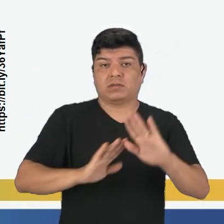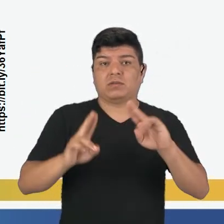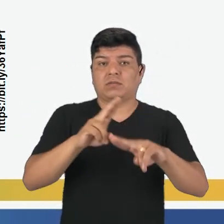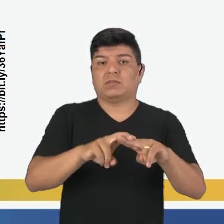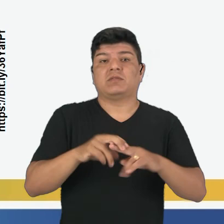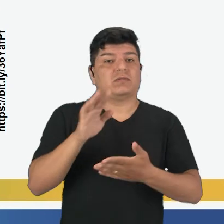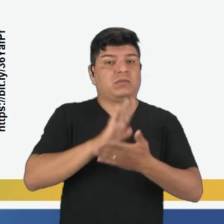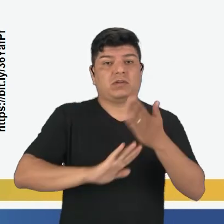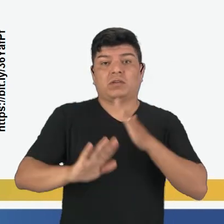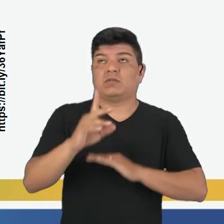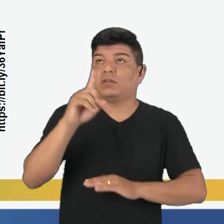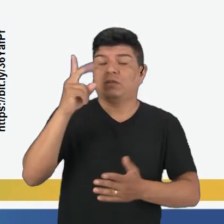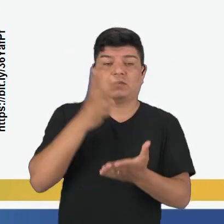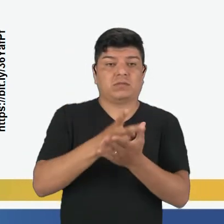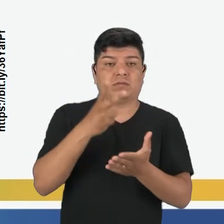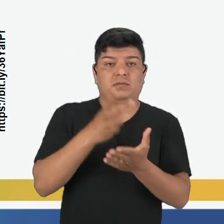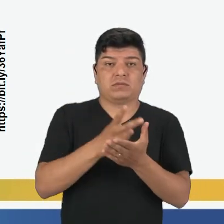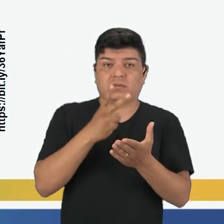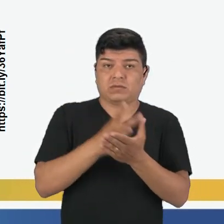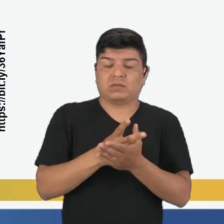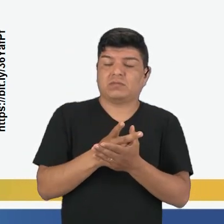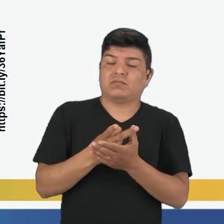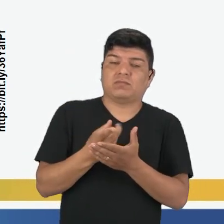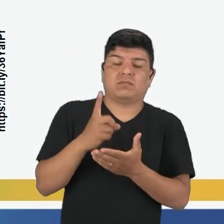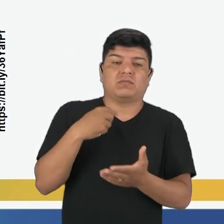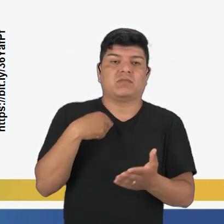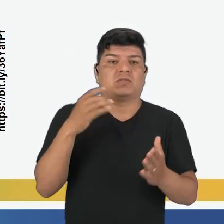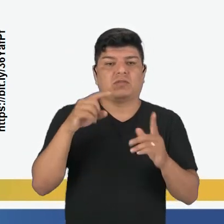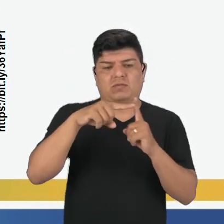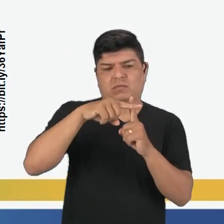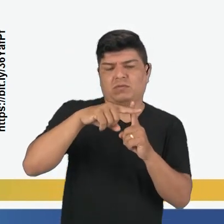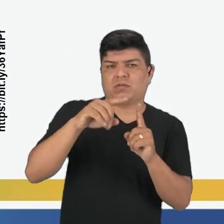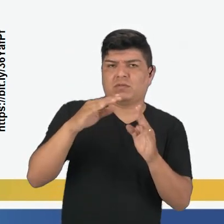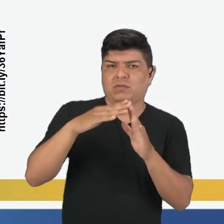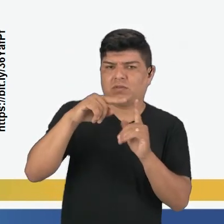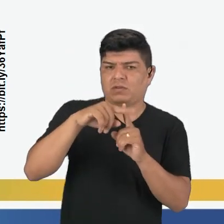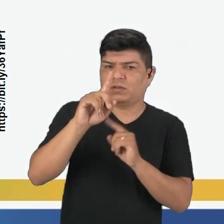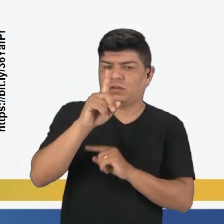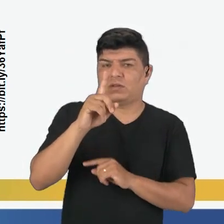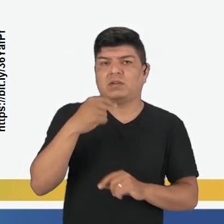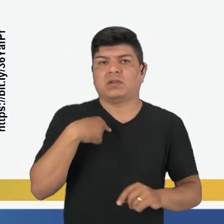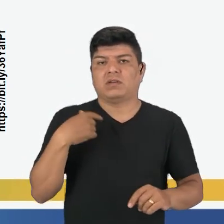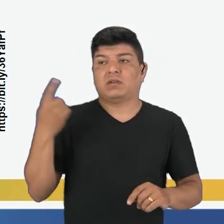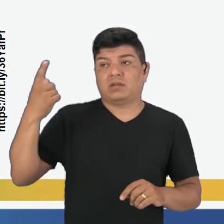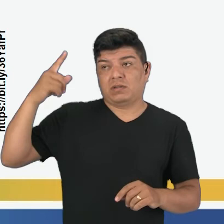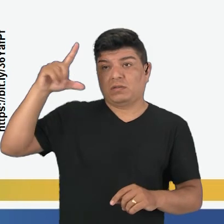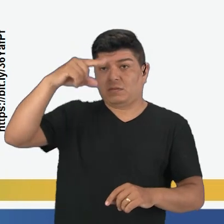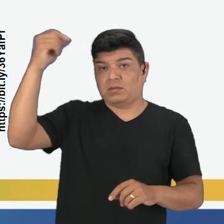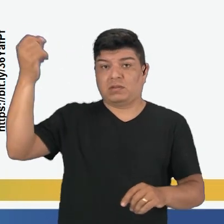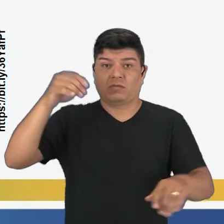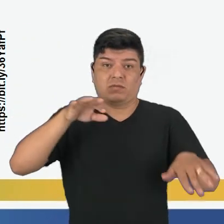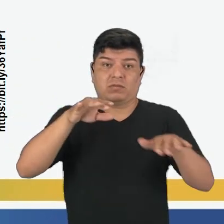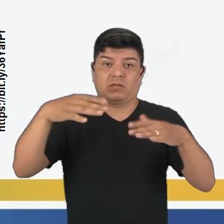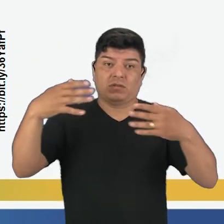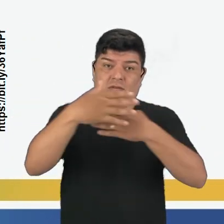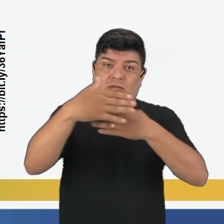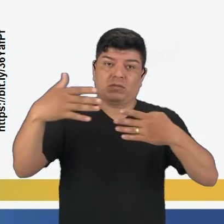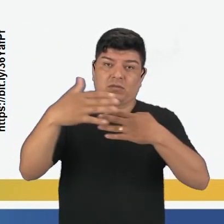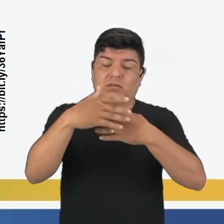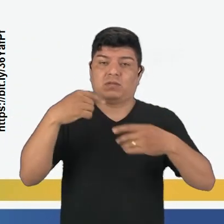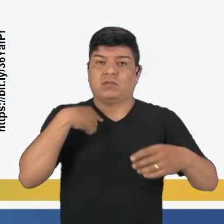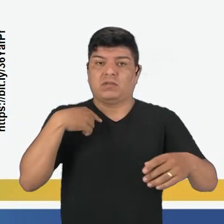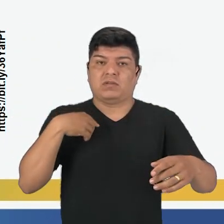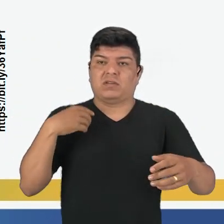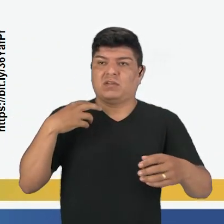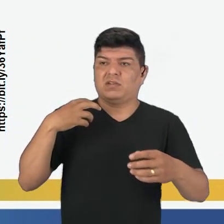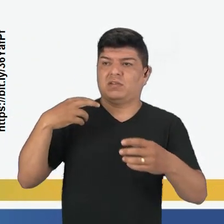adora a Deus em todo o tempo. Quer dizer, eu adoro a Deus só quando eu estou na igreja. Quando eu estou lá fora, se o cara me der uma fechada no trânsito, eu xingo ele. Então, não